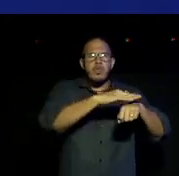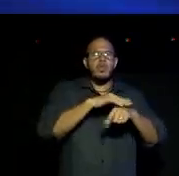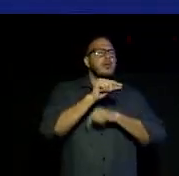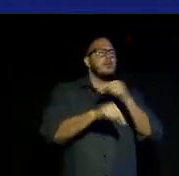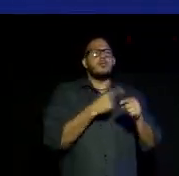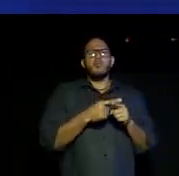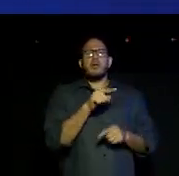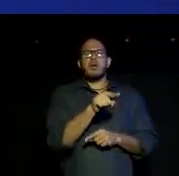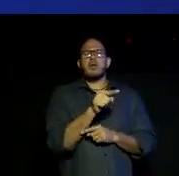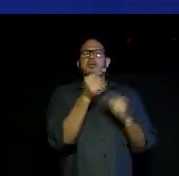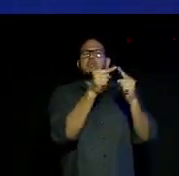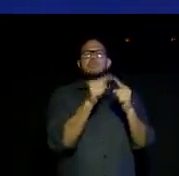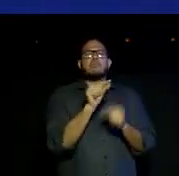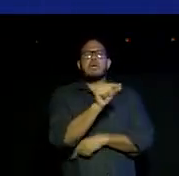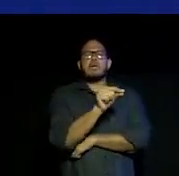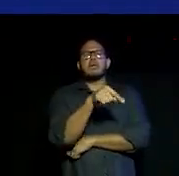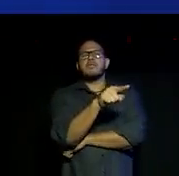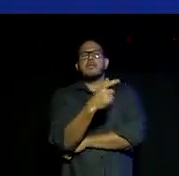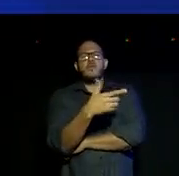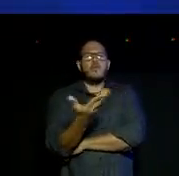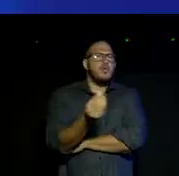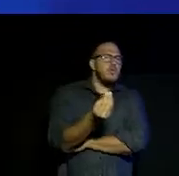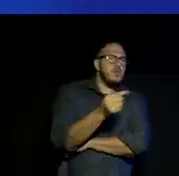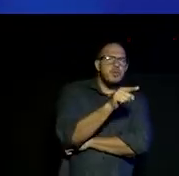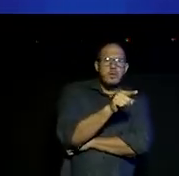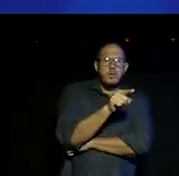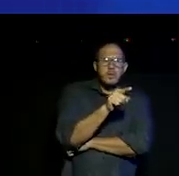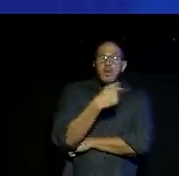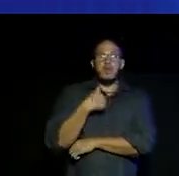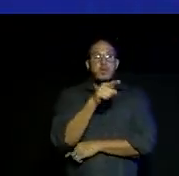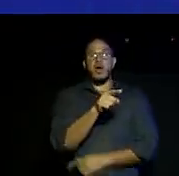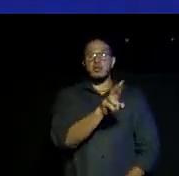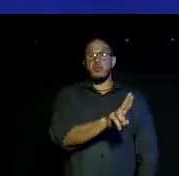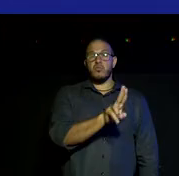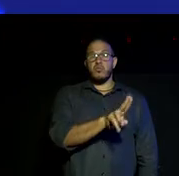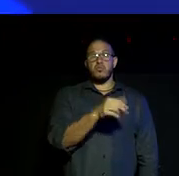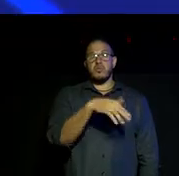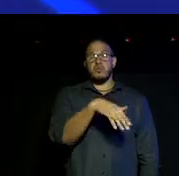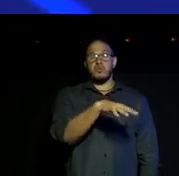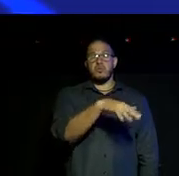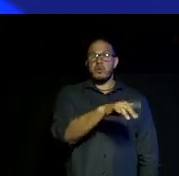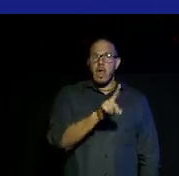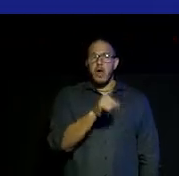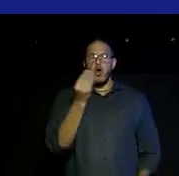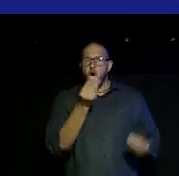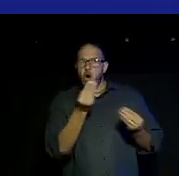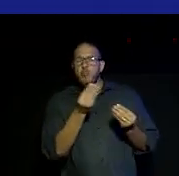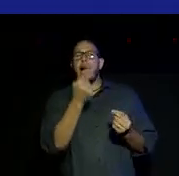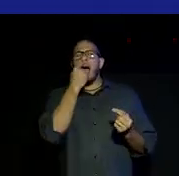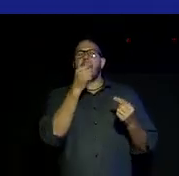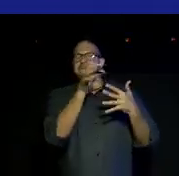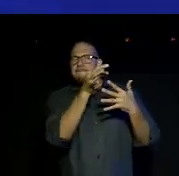quê, para quê, para onde, em que direção, e não apenas usar as coisas, mas como servir as